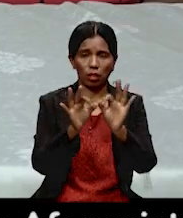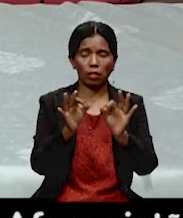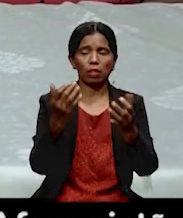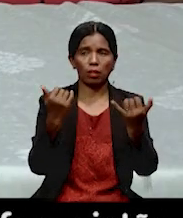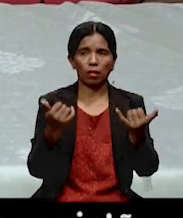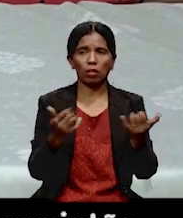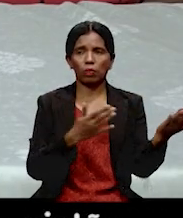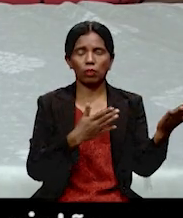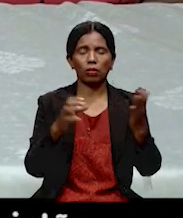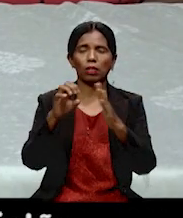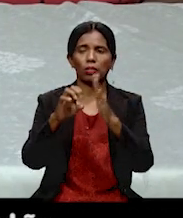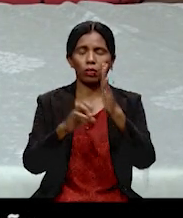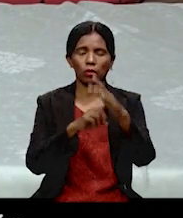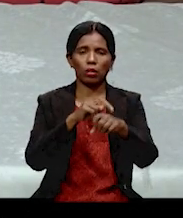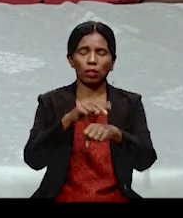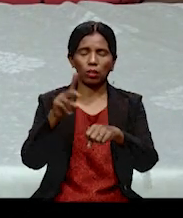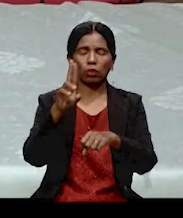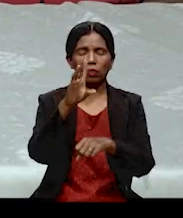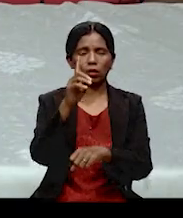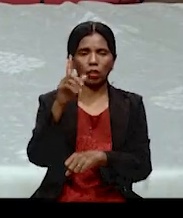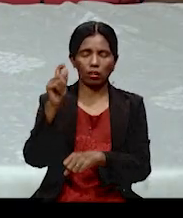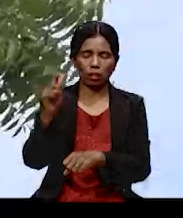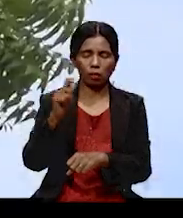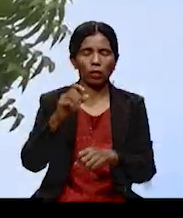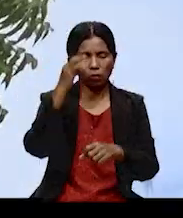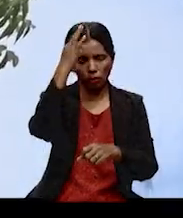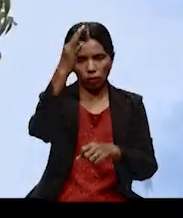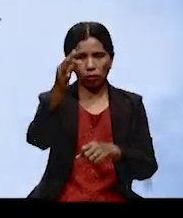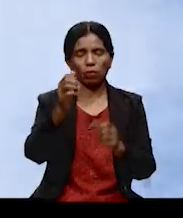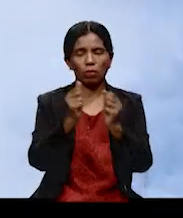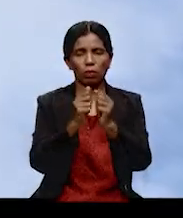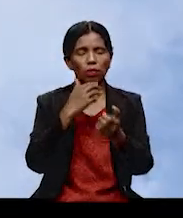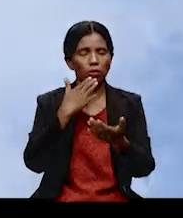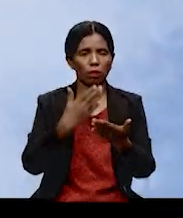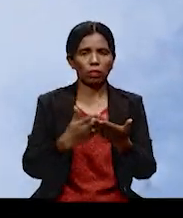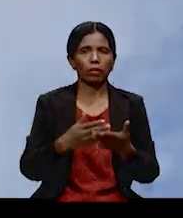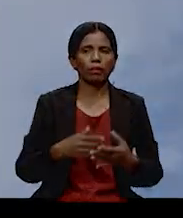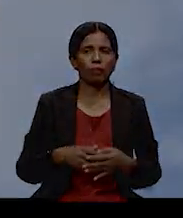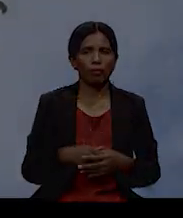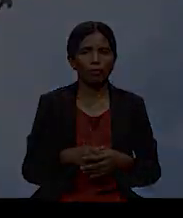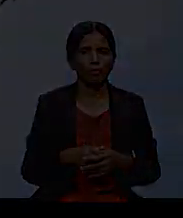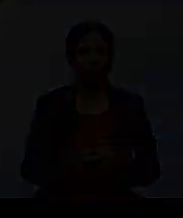lori estrutura nasional UDT ba futuru ho solidu. Gasparinha de Souza, Aderito Simenes, GMN.